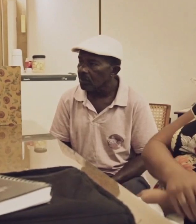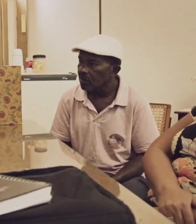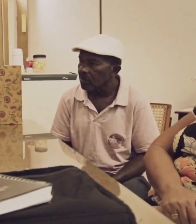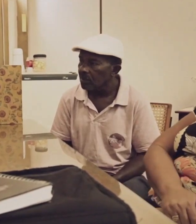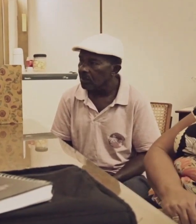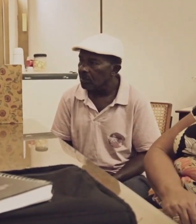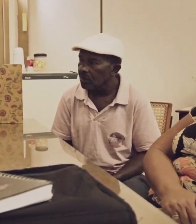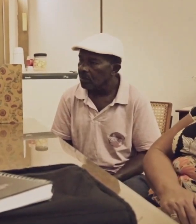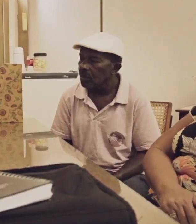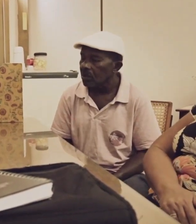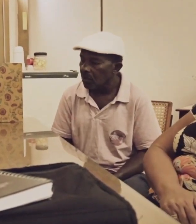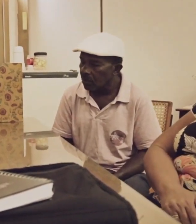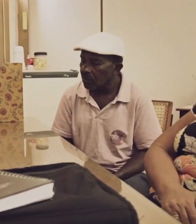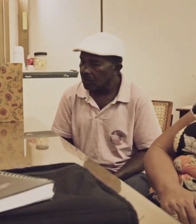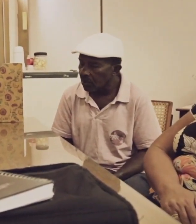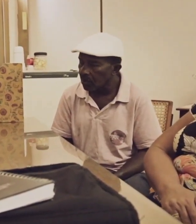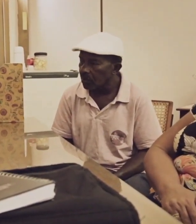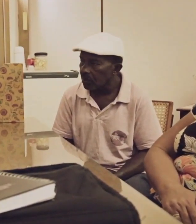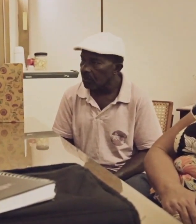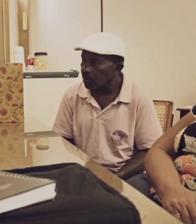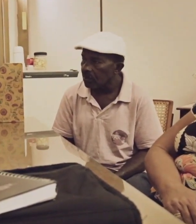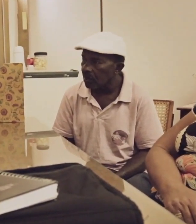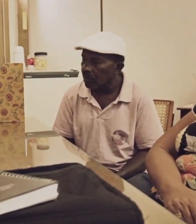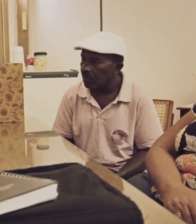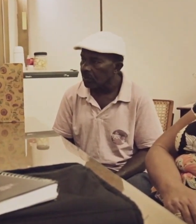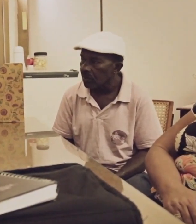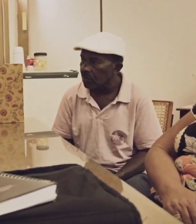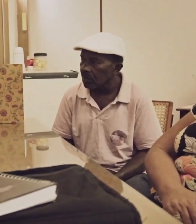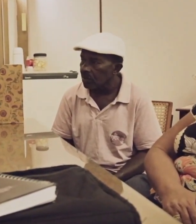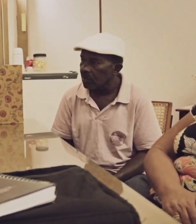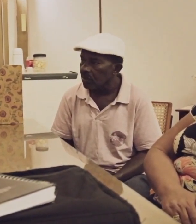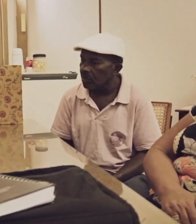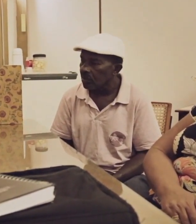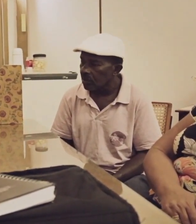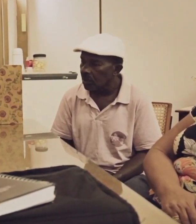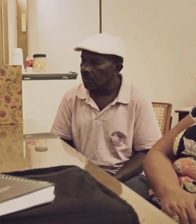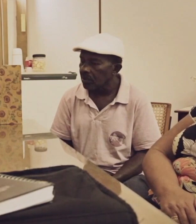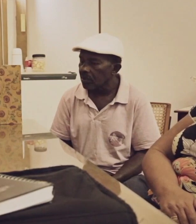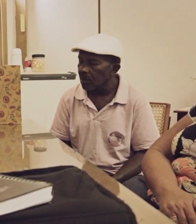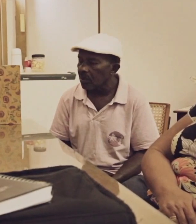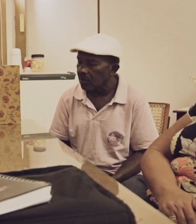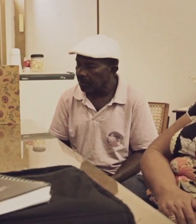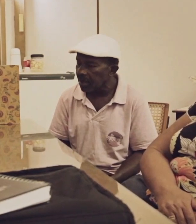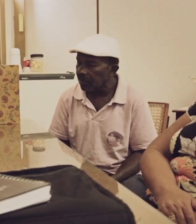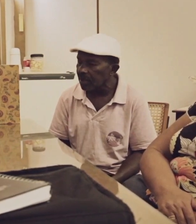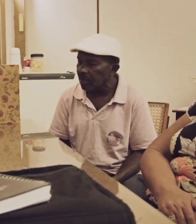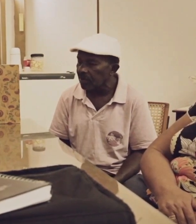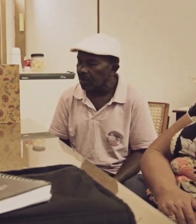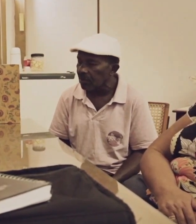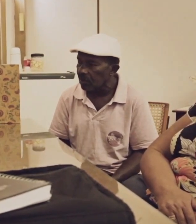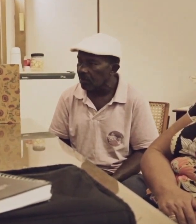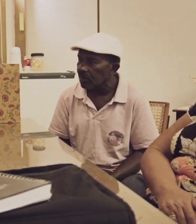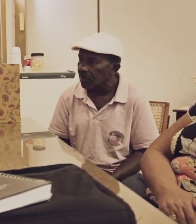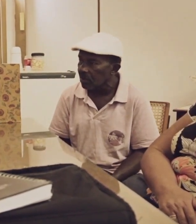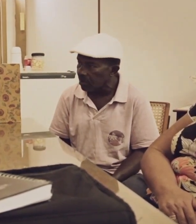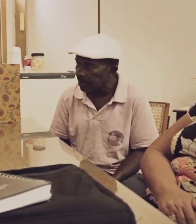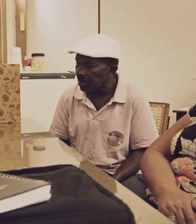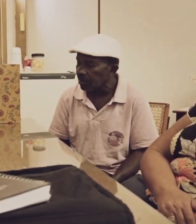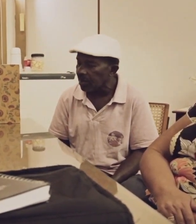e o senhor está se alimentando bem melhor. Então não vamos fazer o xarope de milho, que é para abrir o apetite, né?